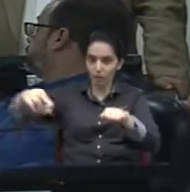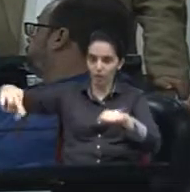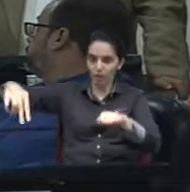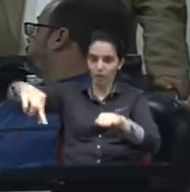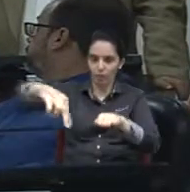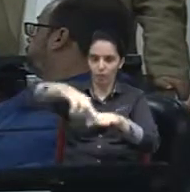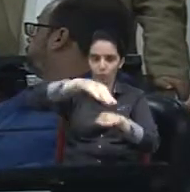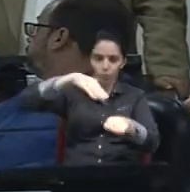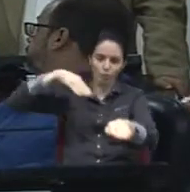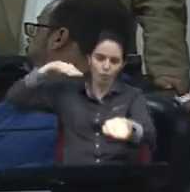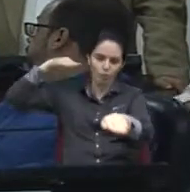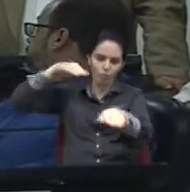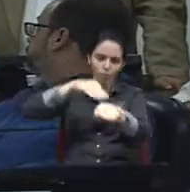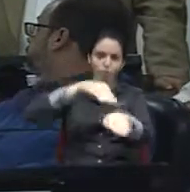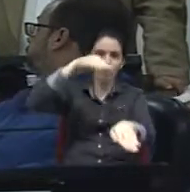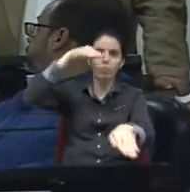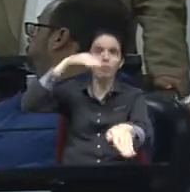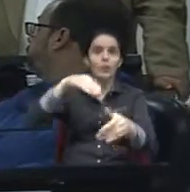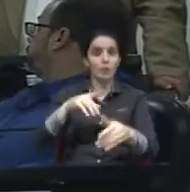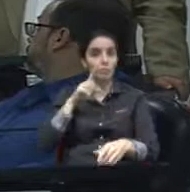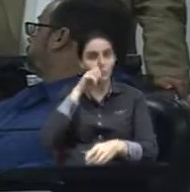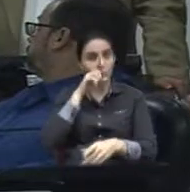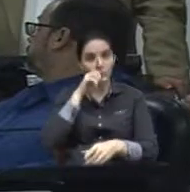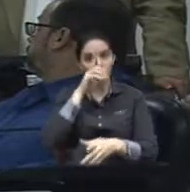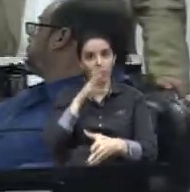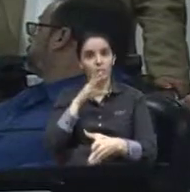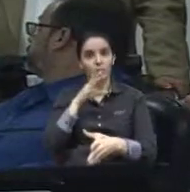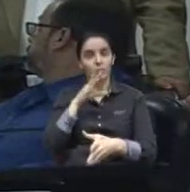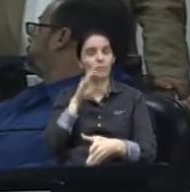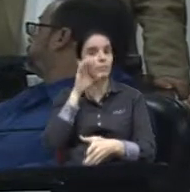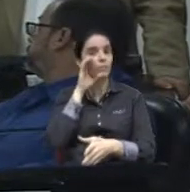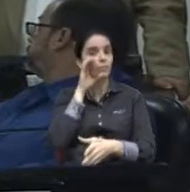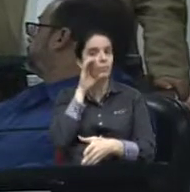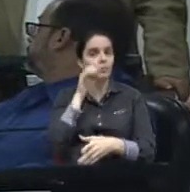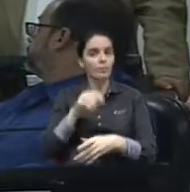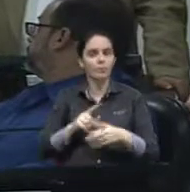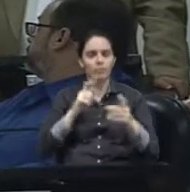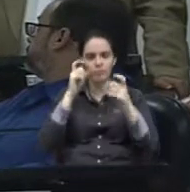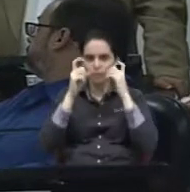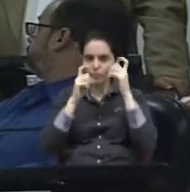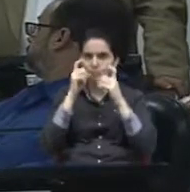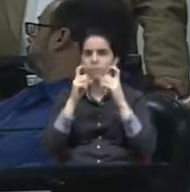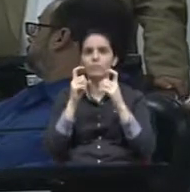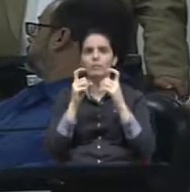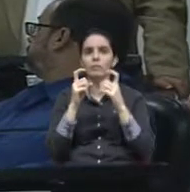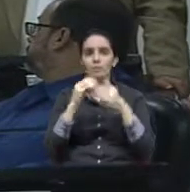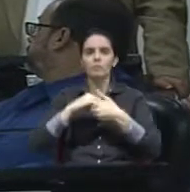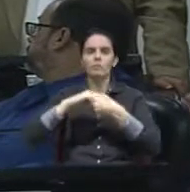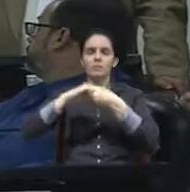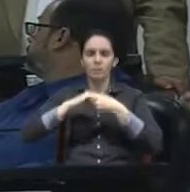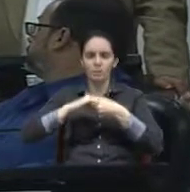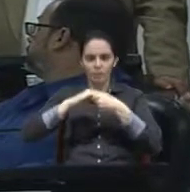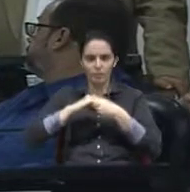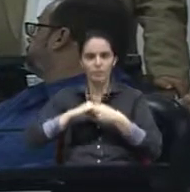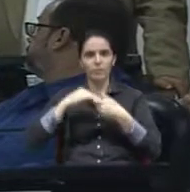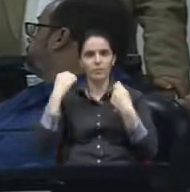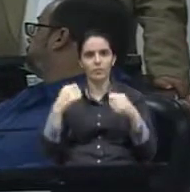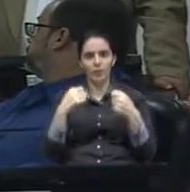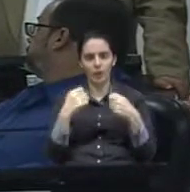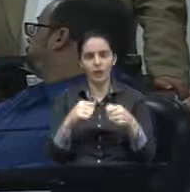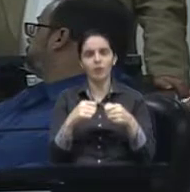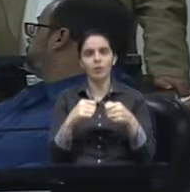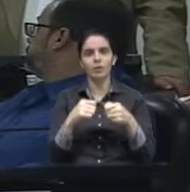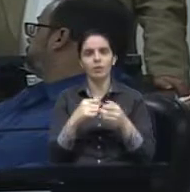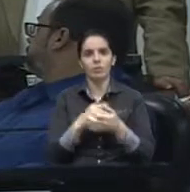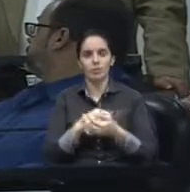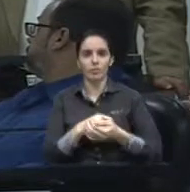pelo tanto de carro, pelo movimento que tem ali. Então, você está de parabéns, eu acho que tem que realmente fazer isso